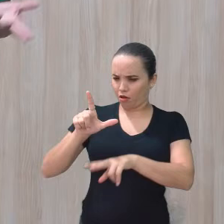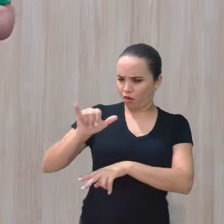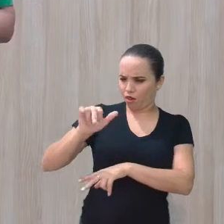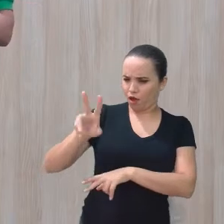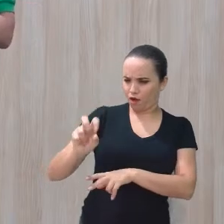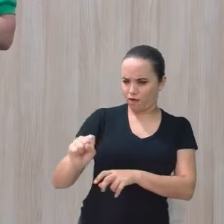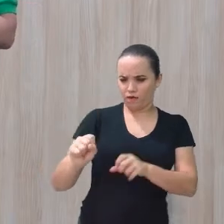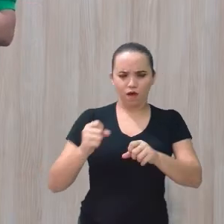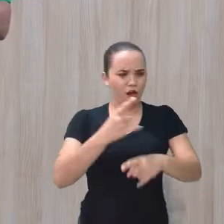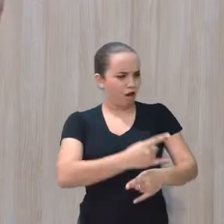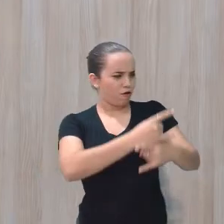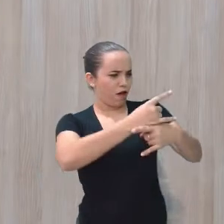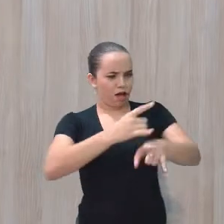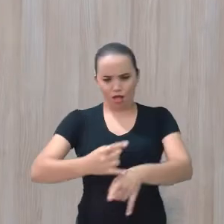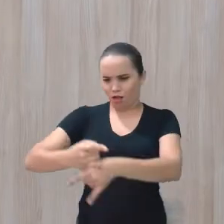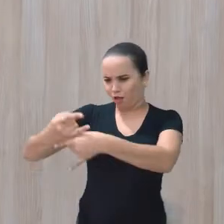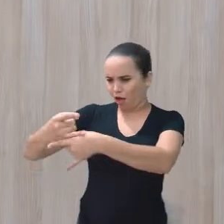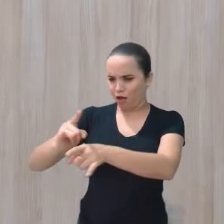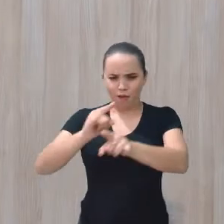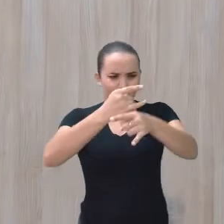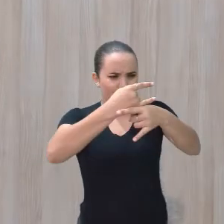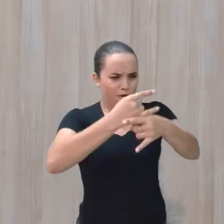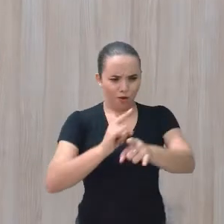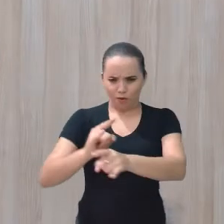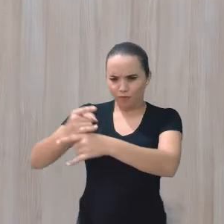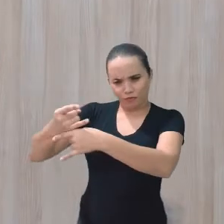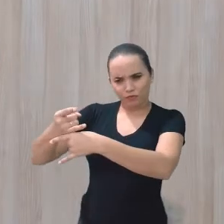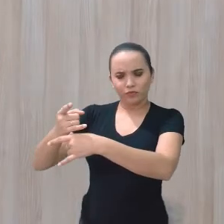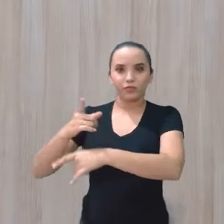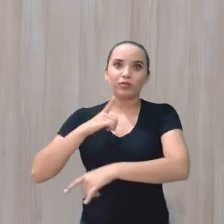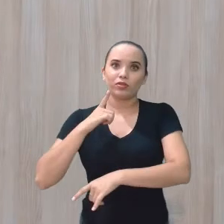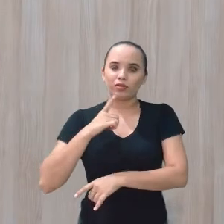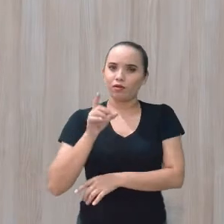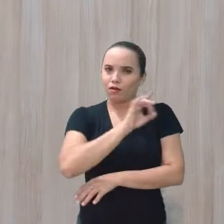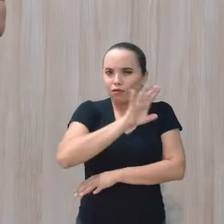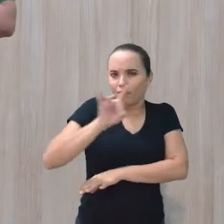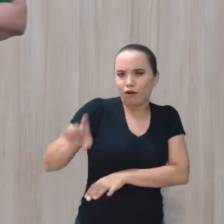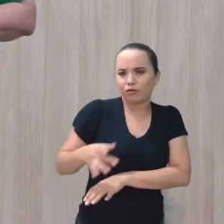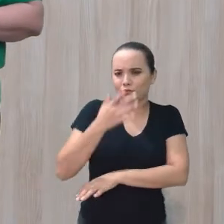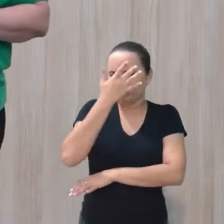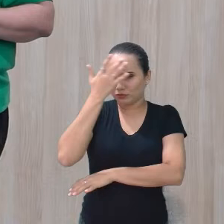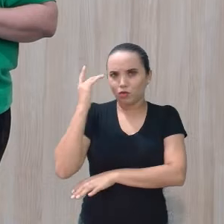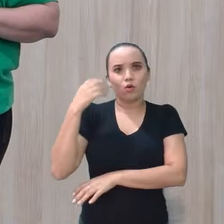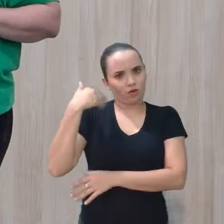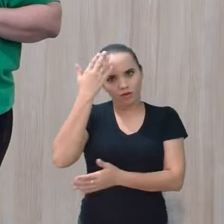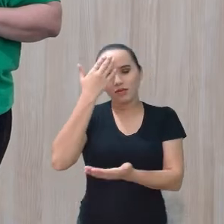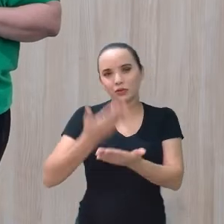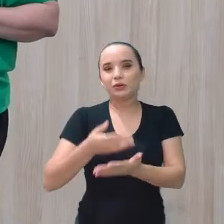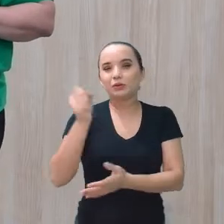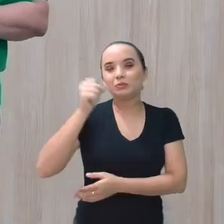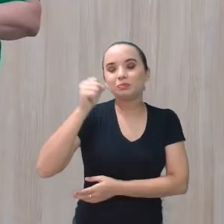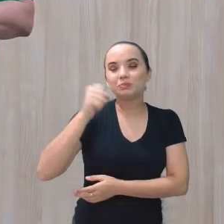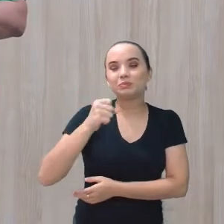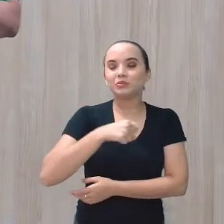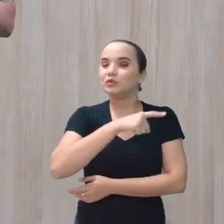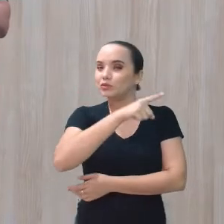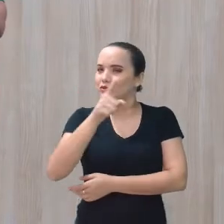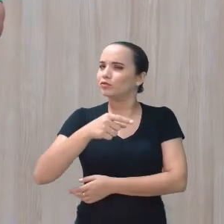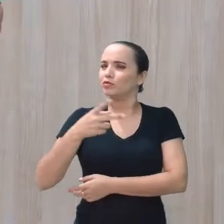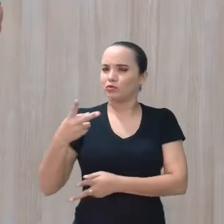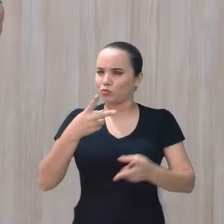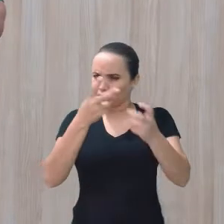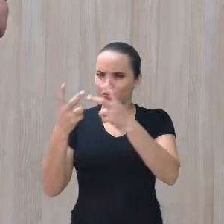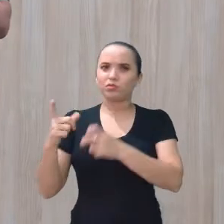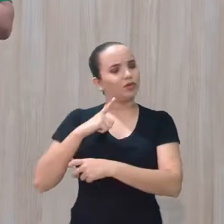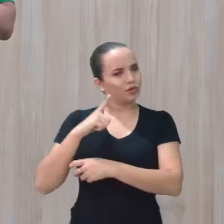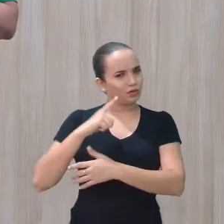que assistiu, a live que tinha que assistir. Não foi assim? Eu acredito que sim. Vocês tiveram